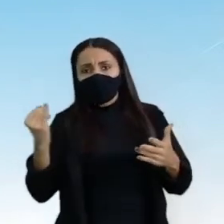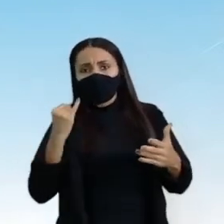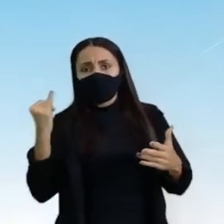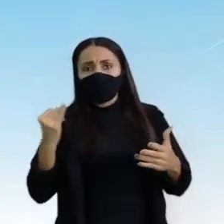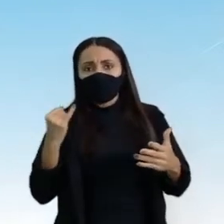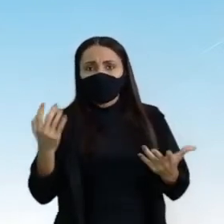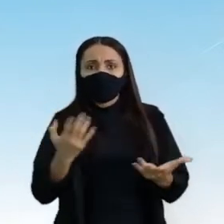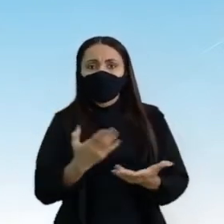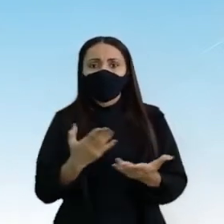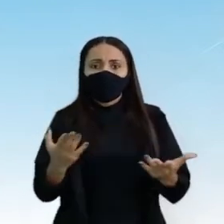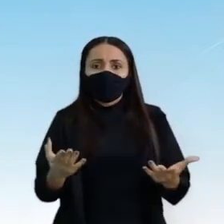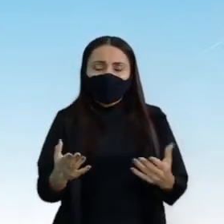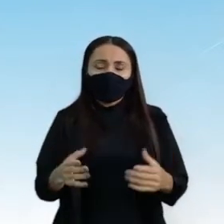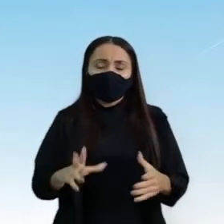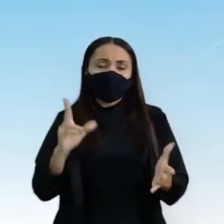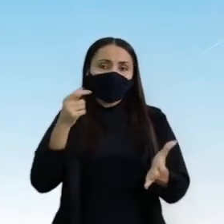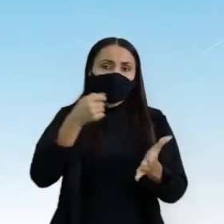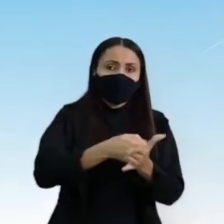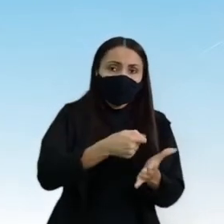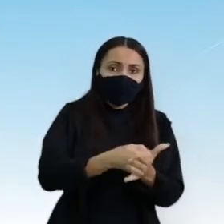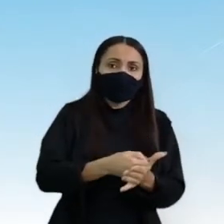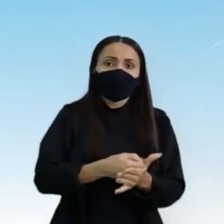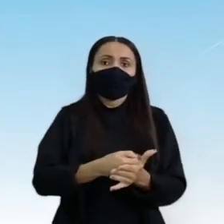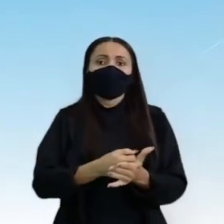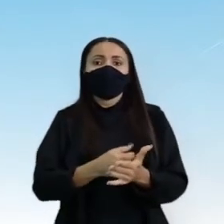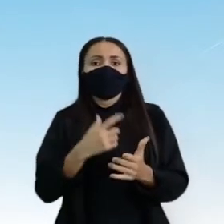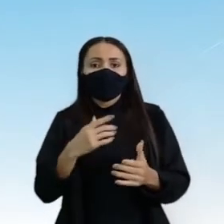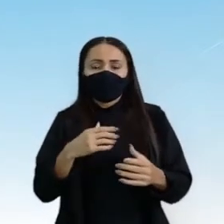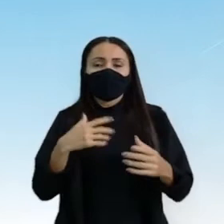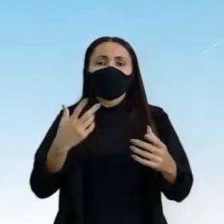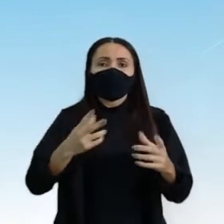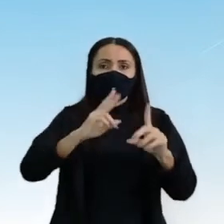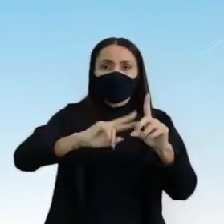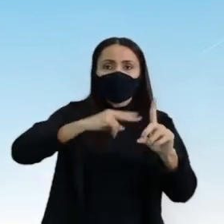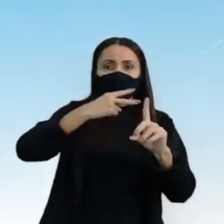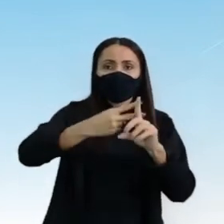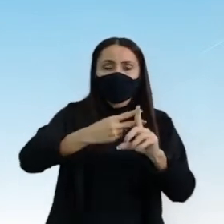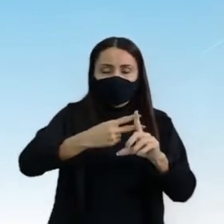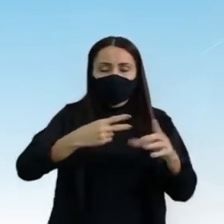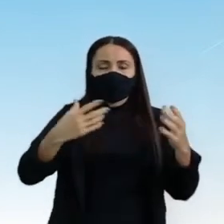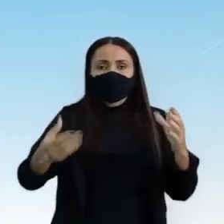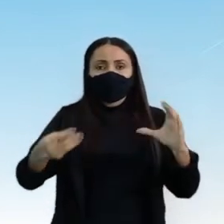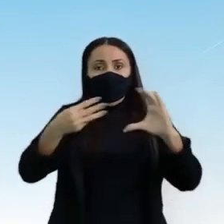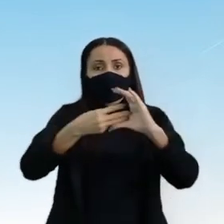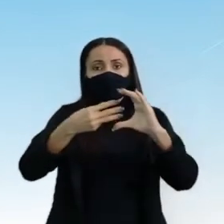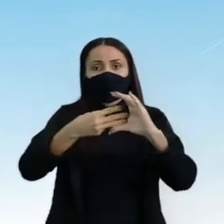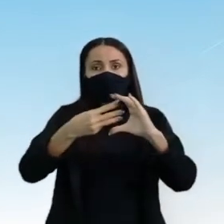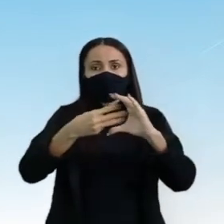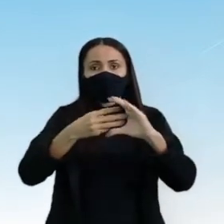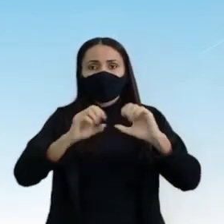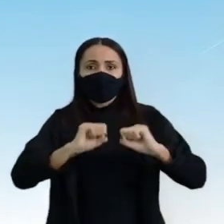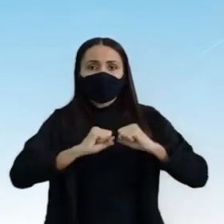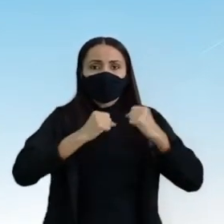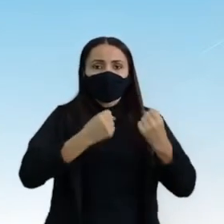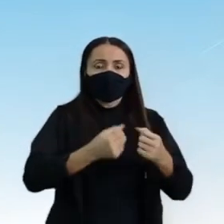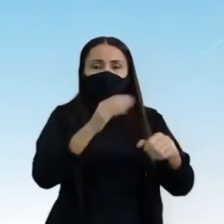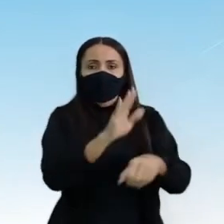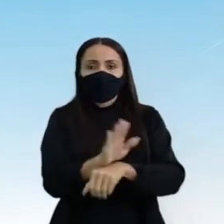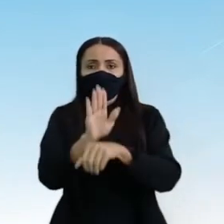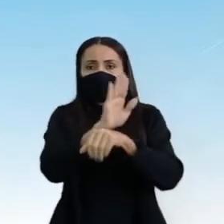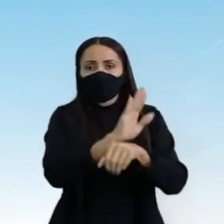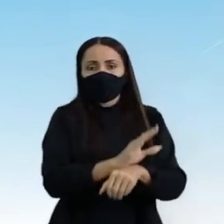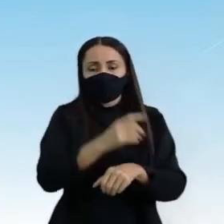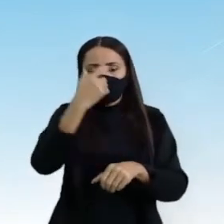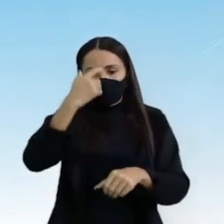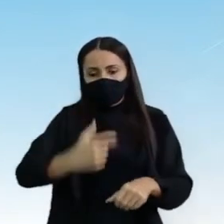sistema imunológico mais resistente, vai multiplicar a célula de defesa do nosso corpo. Então está aí porque a